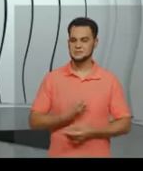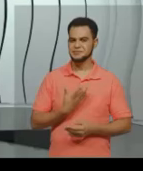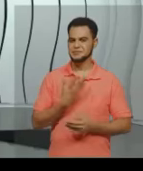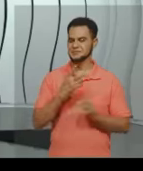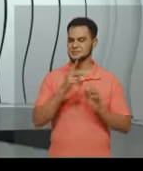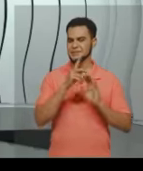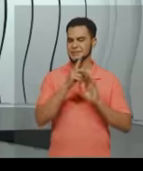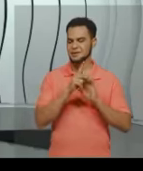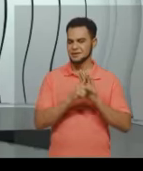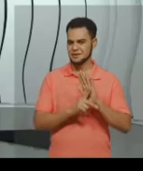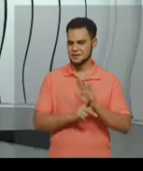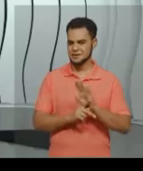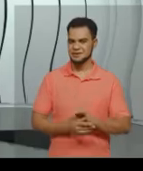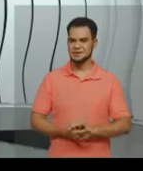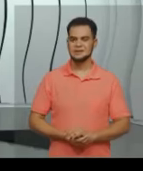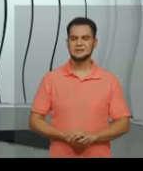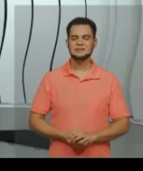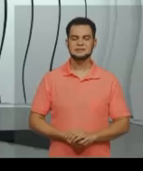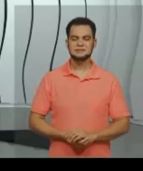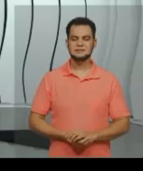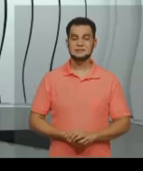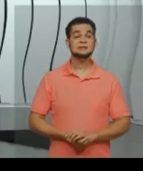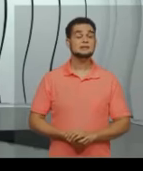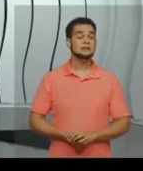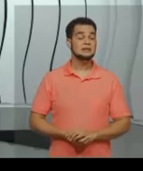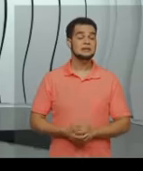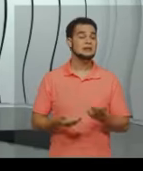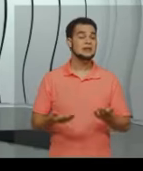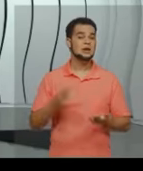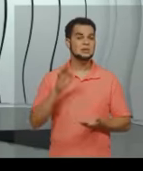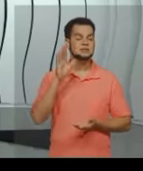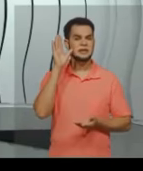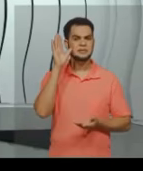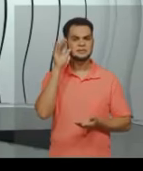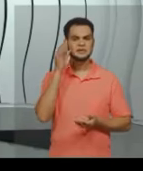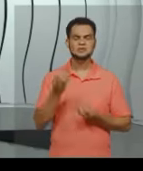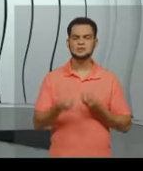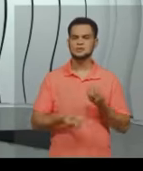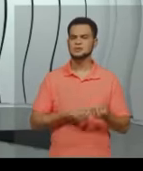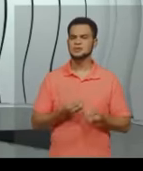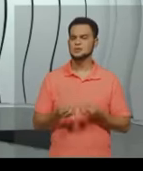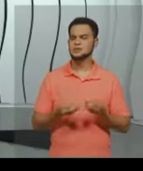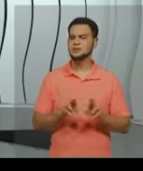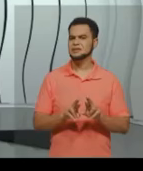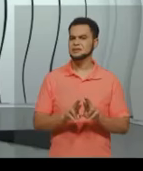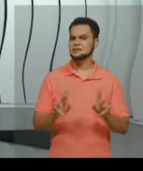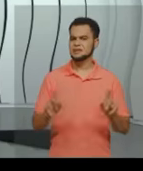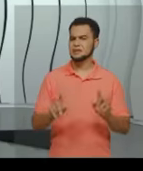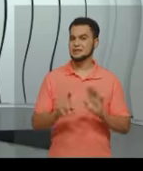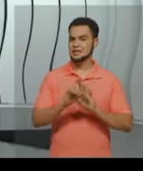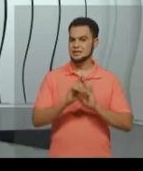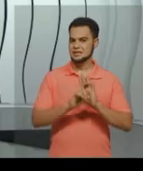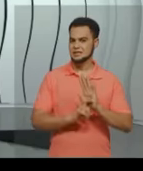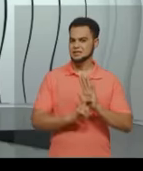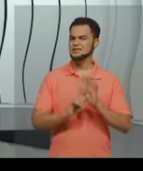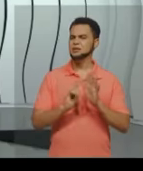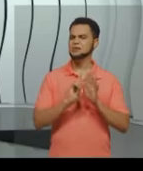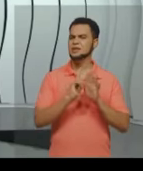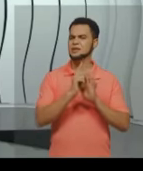literários. Então eu vejo muito a divisão dos textos que são em gêneros, né?